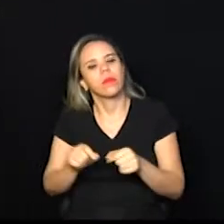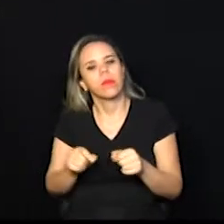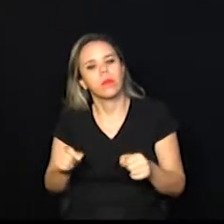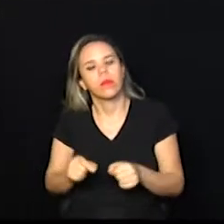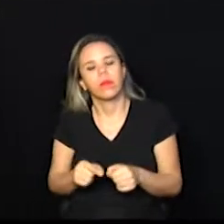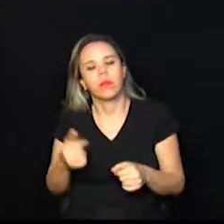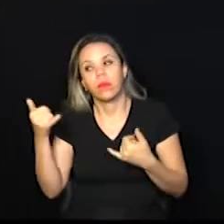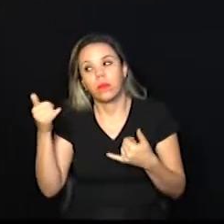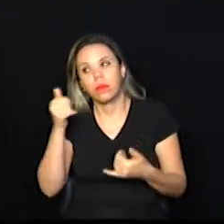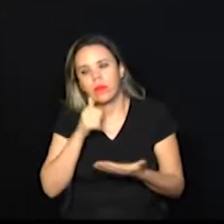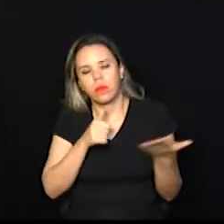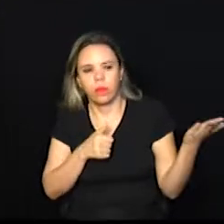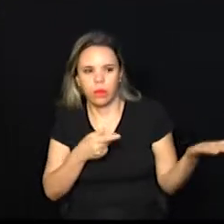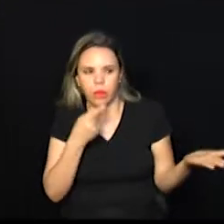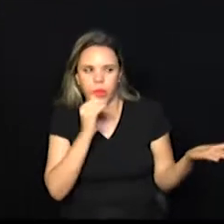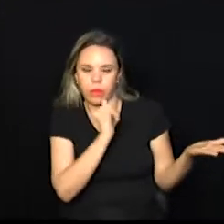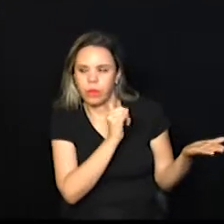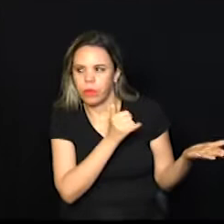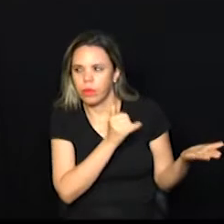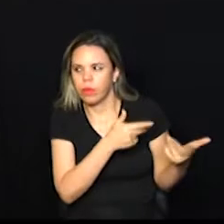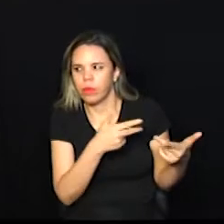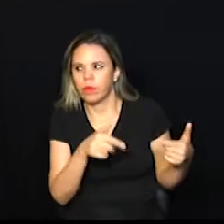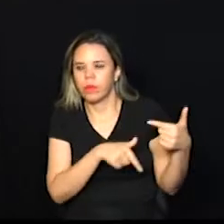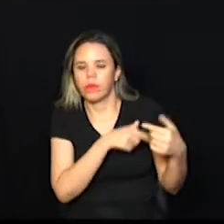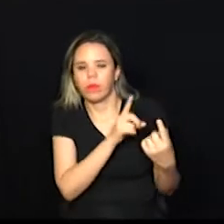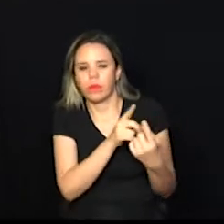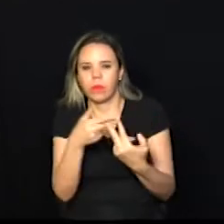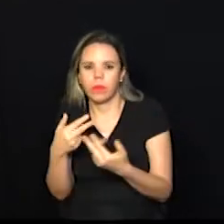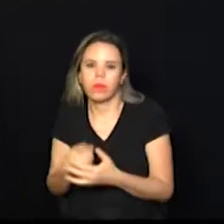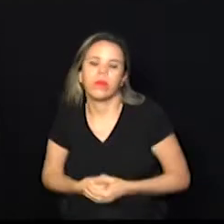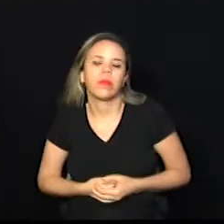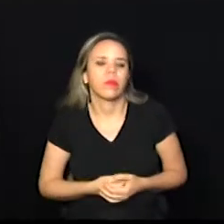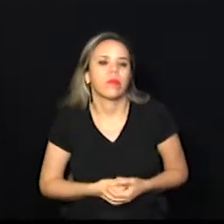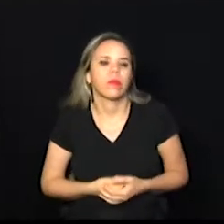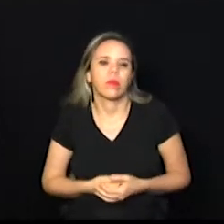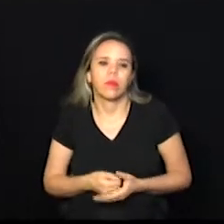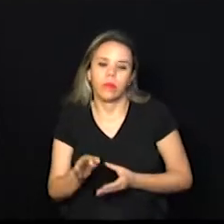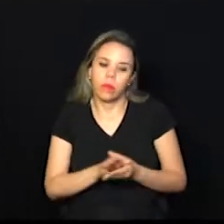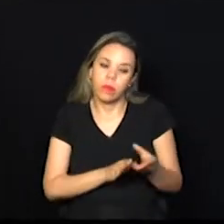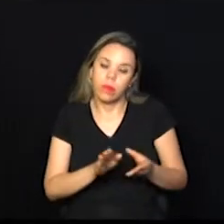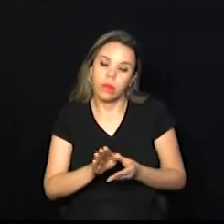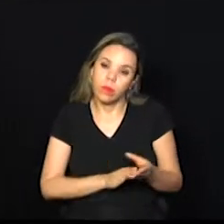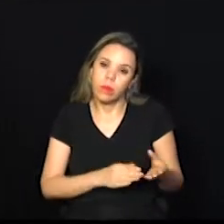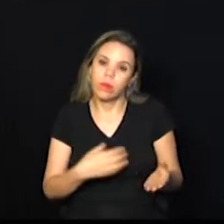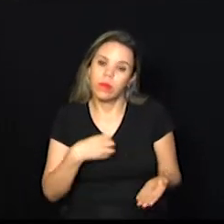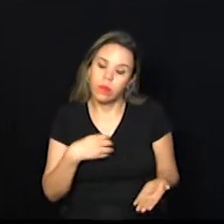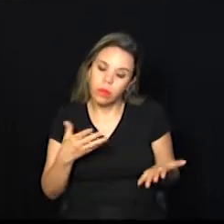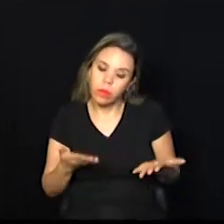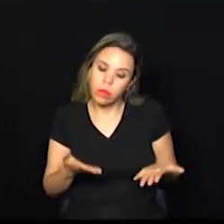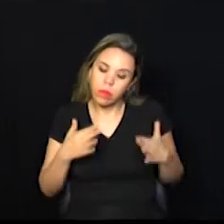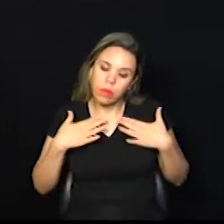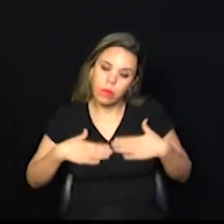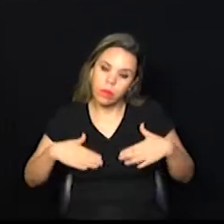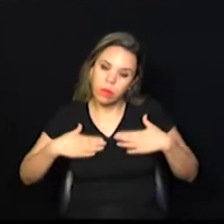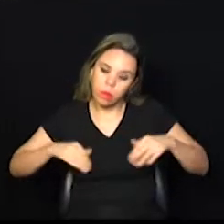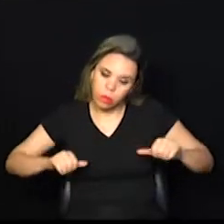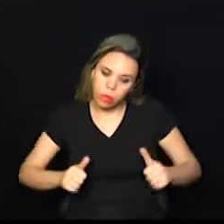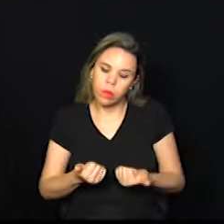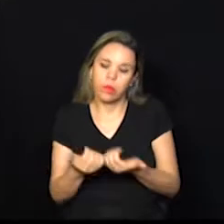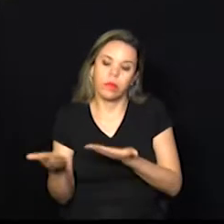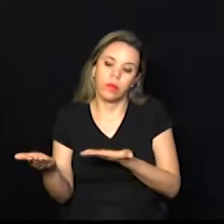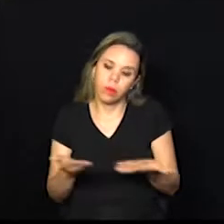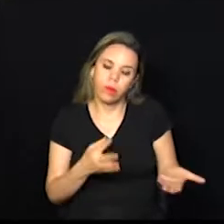para aquela mulher, falamos daquele serviço, induzimos assim de uma maneira bem positiva, venha